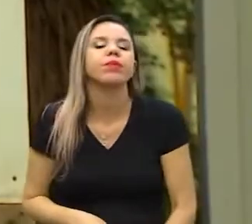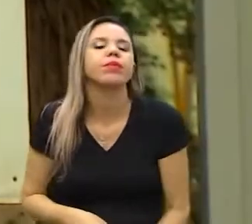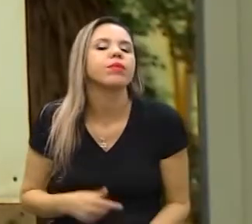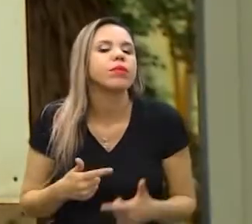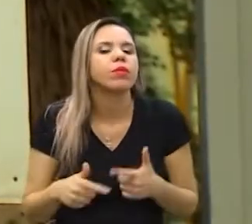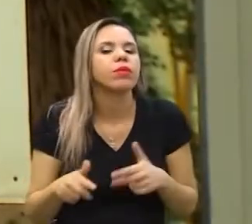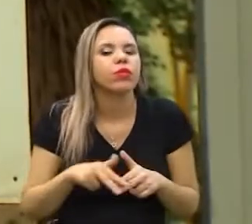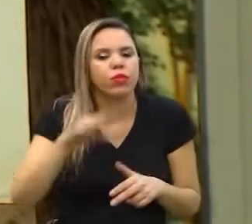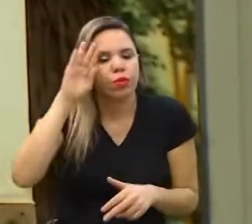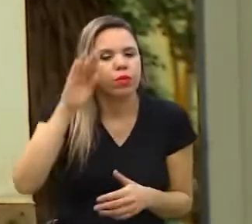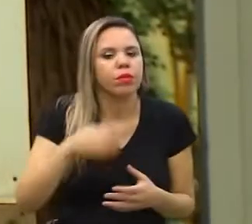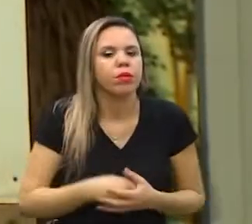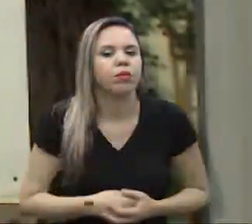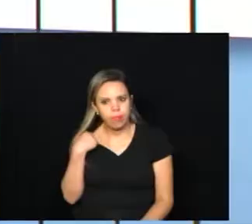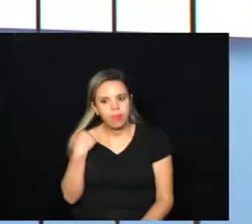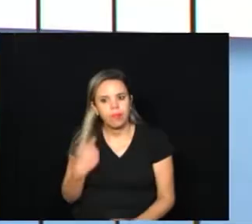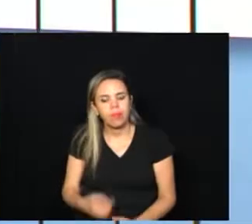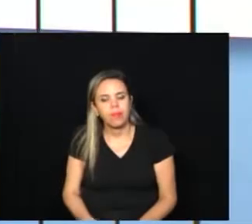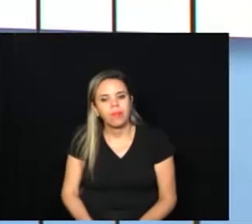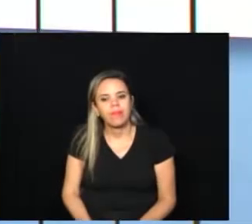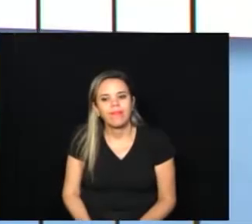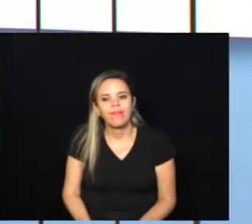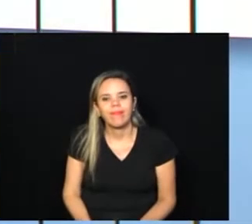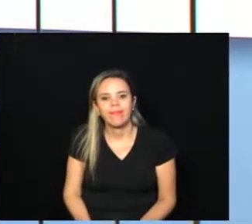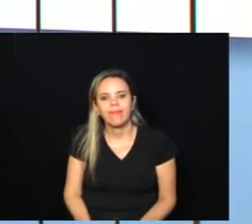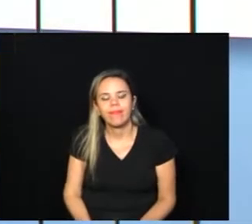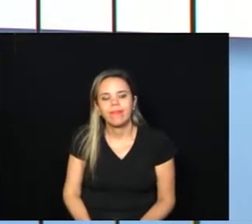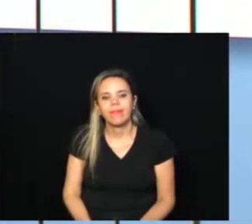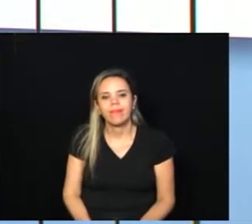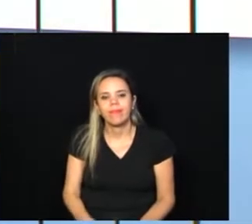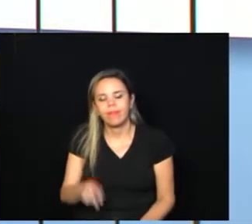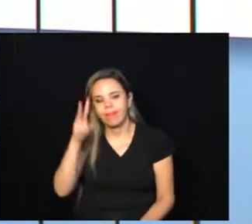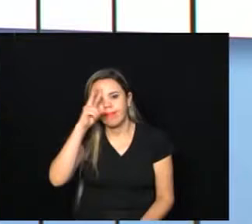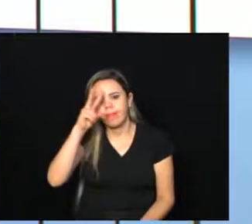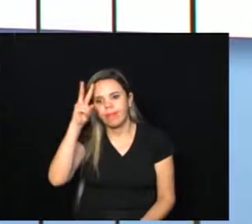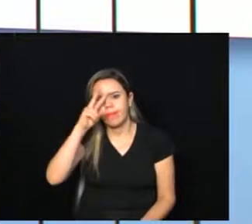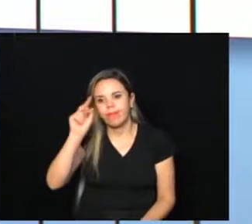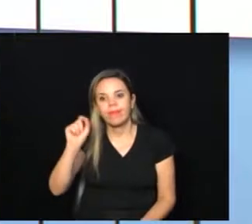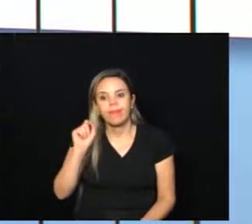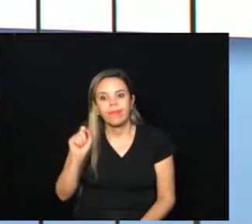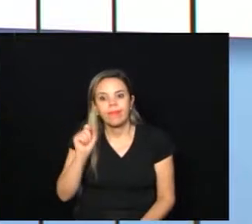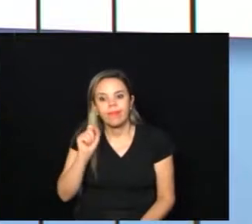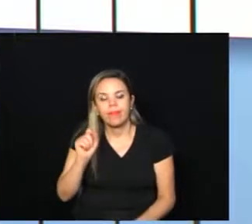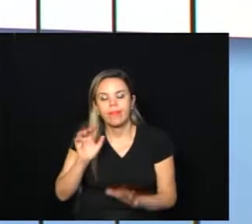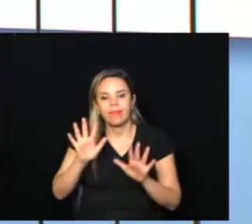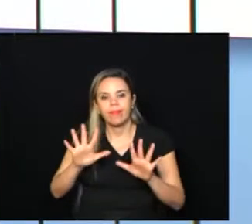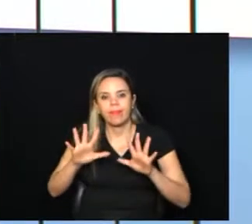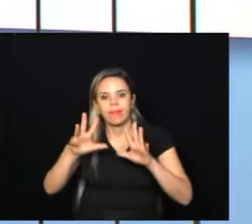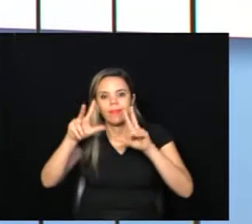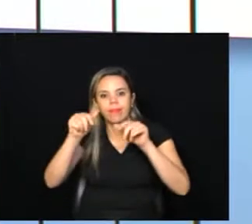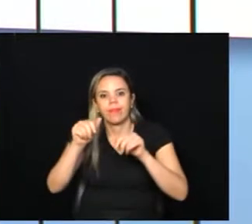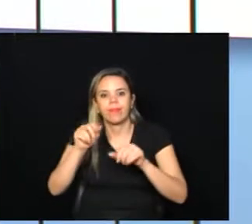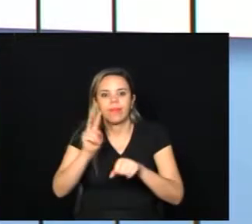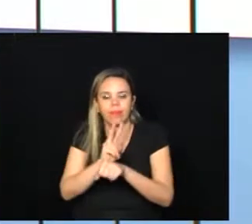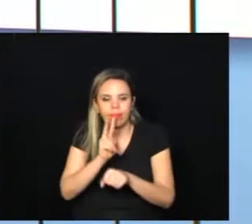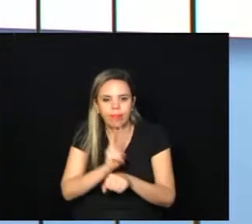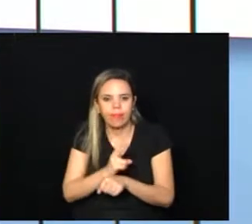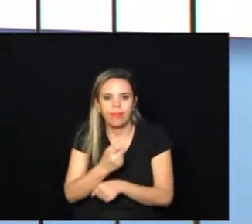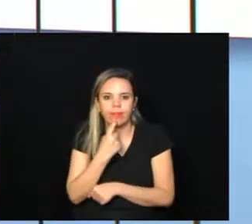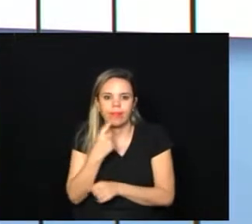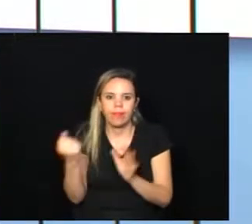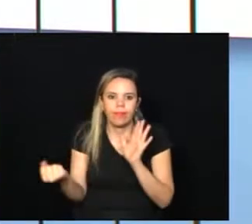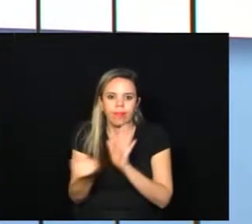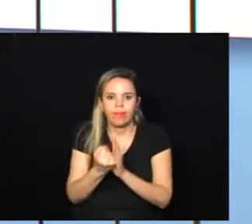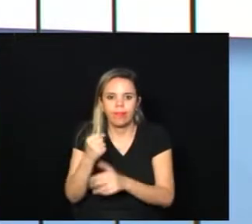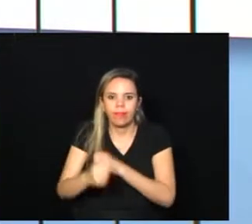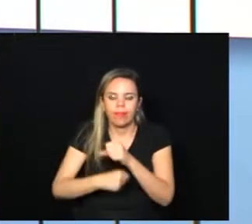a causa dessa febre. E a gente lembra que, apesar de todos esses cuidados, Campinas registrou